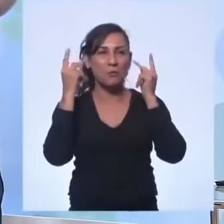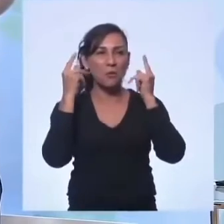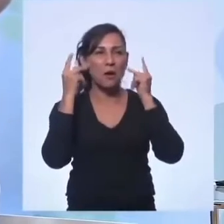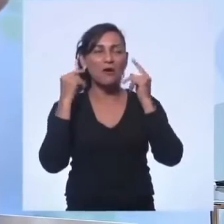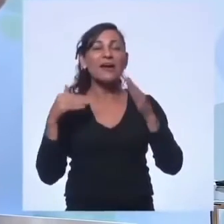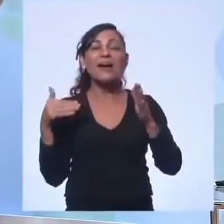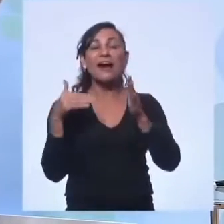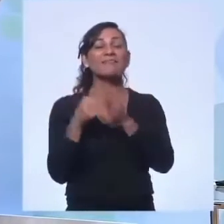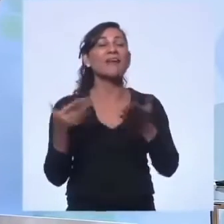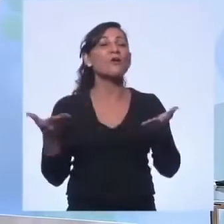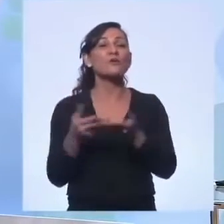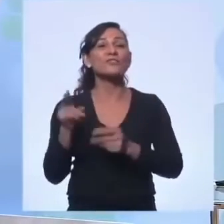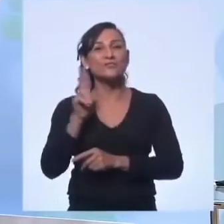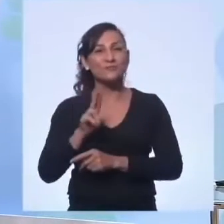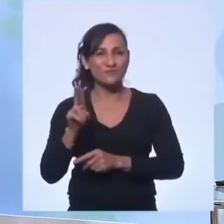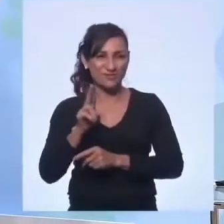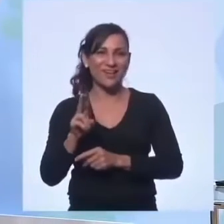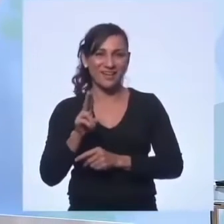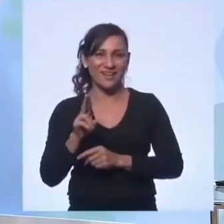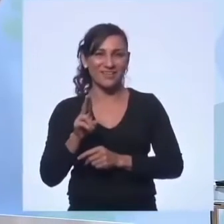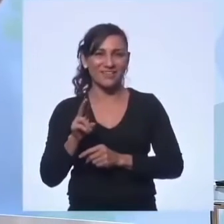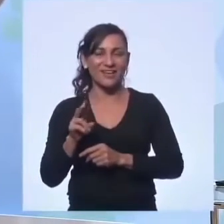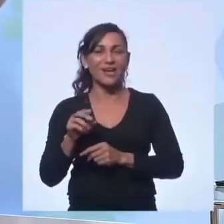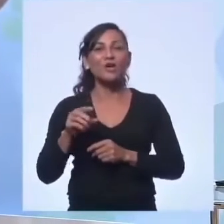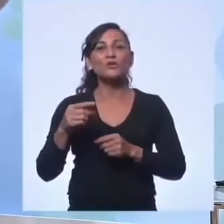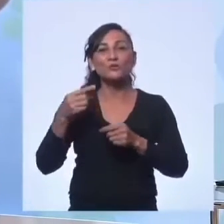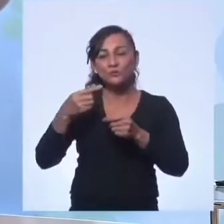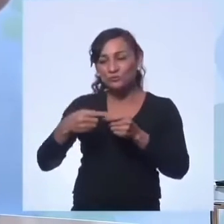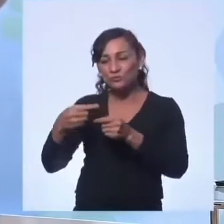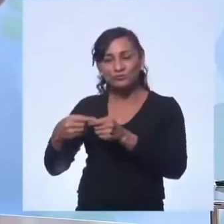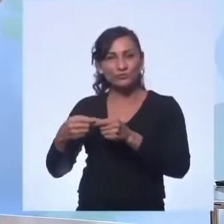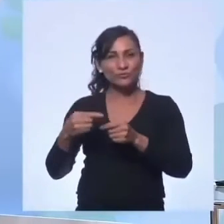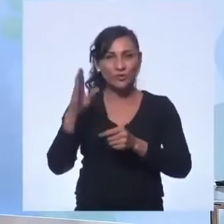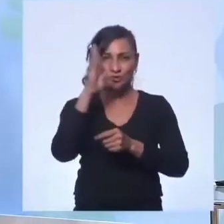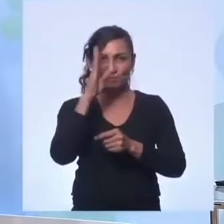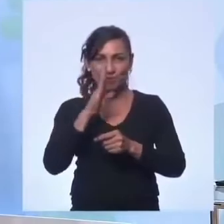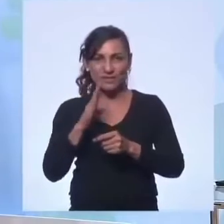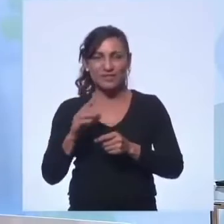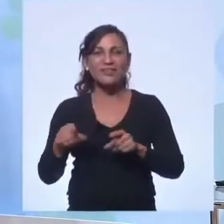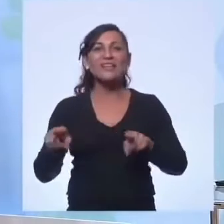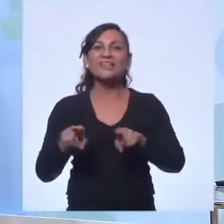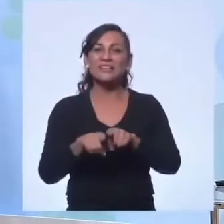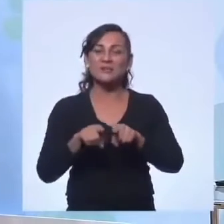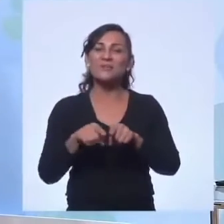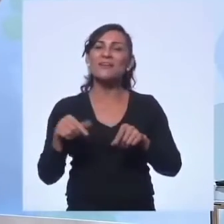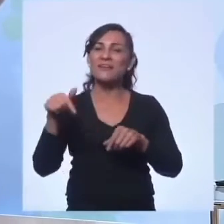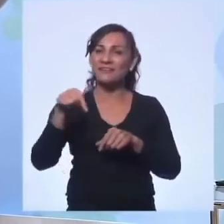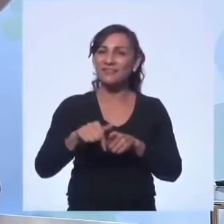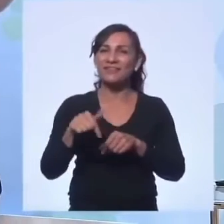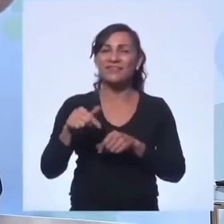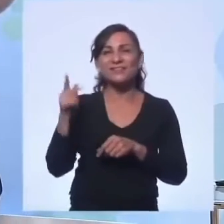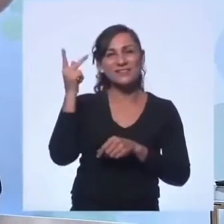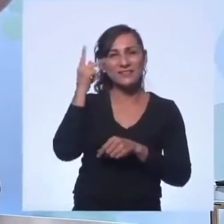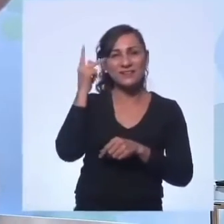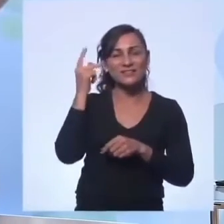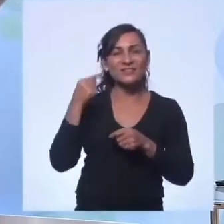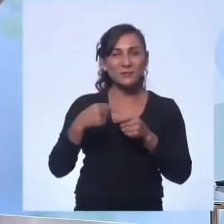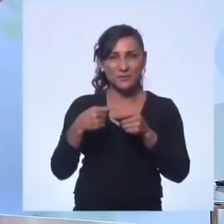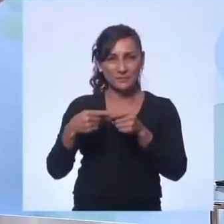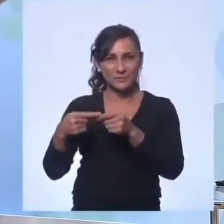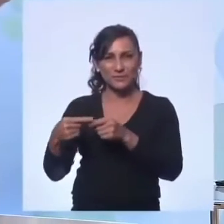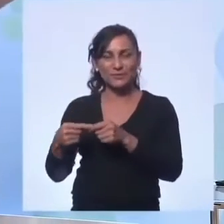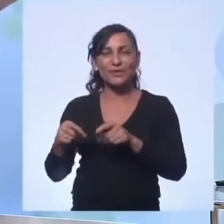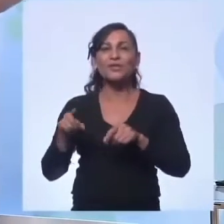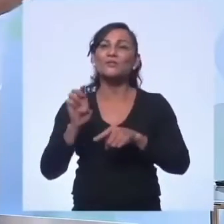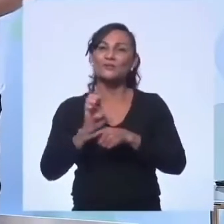hoje são utilizadas aí, né, no interior do Brasil e até aqui, né, nas regiões aqui da cidade de São Paulo e do estado